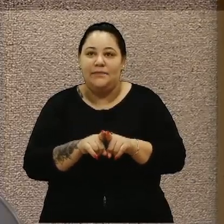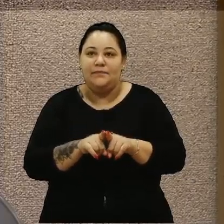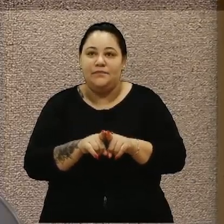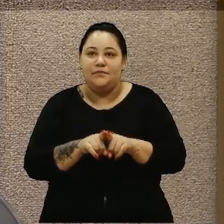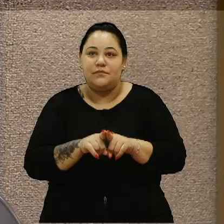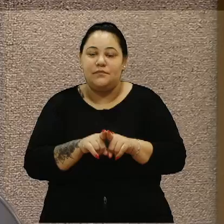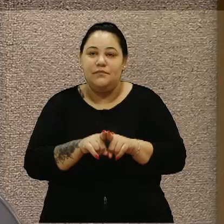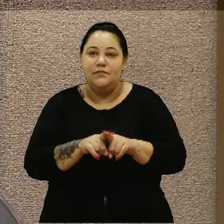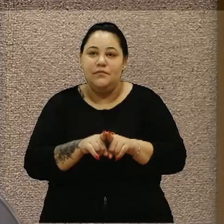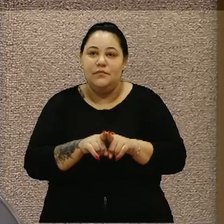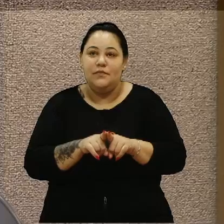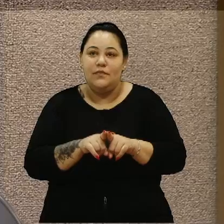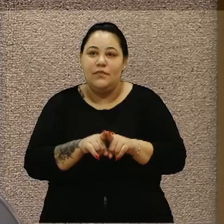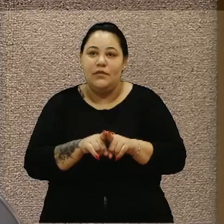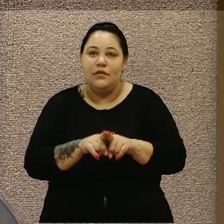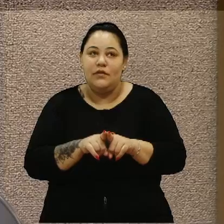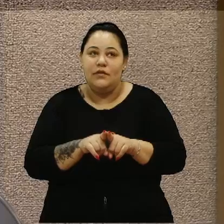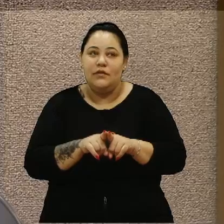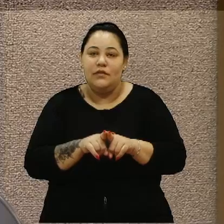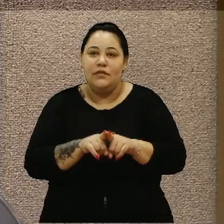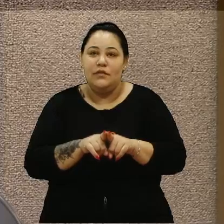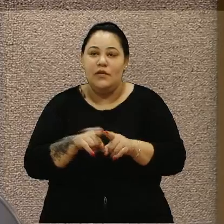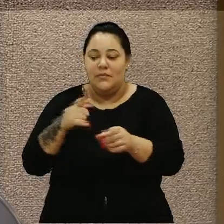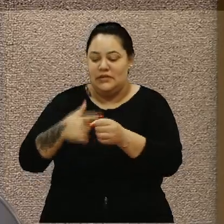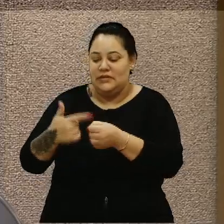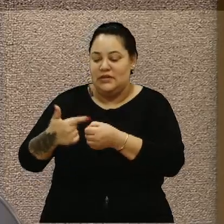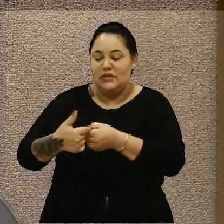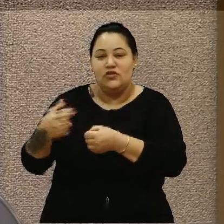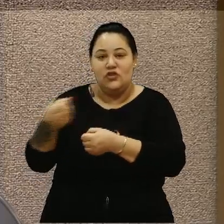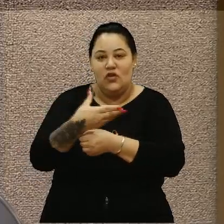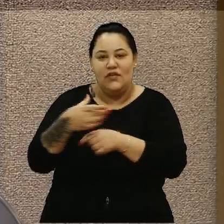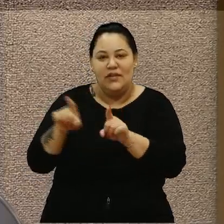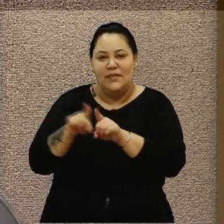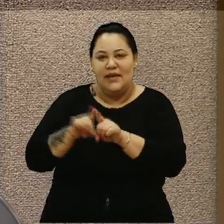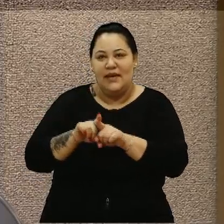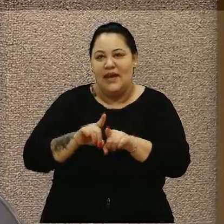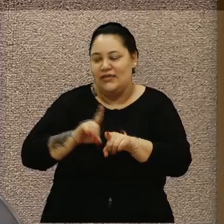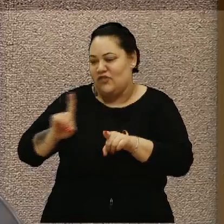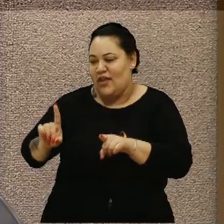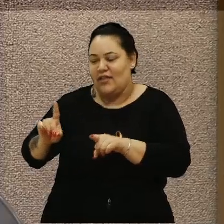aqui pela a cidadezinha nova aqui à direita,